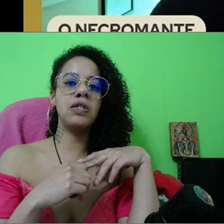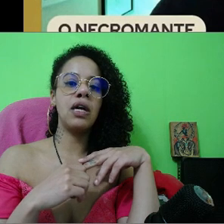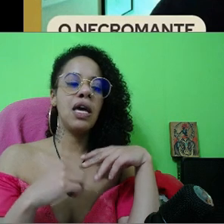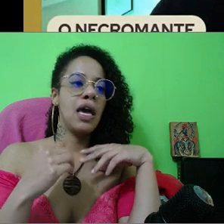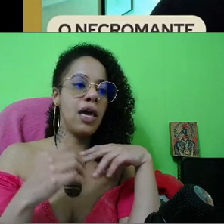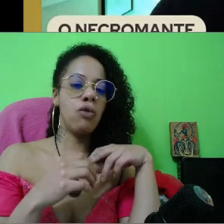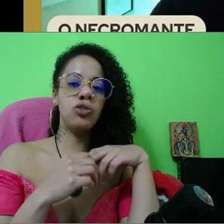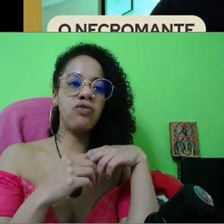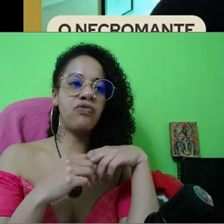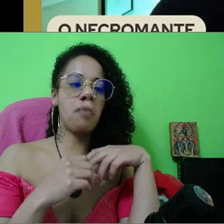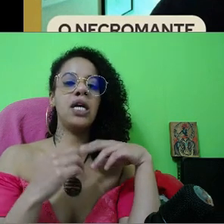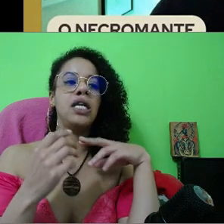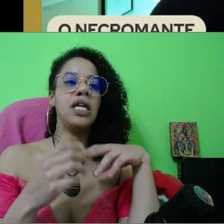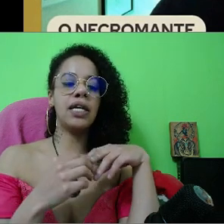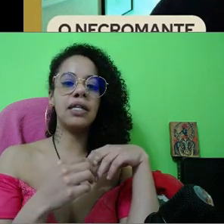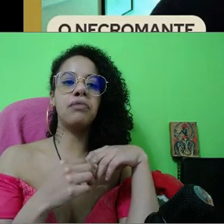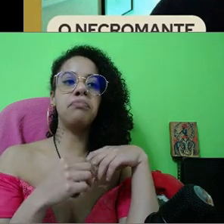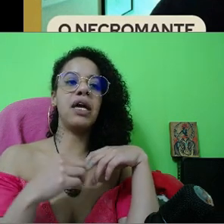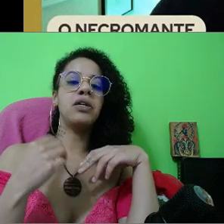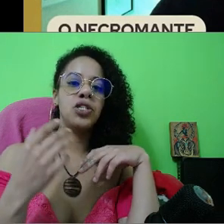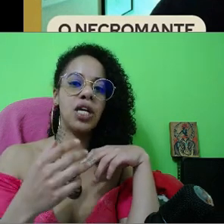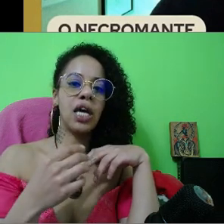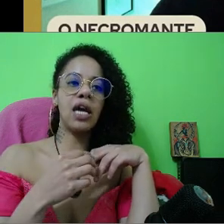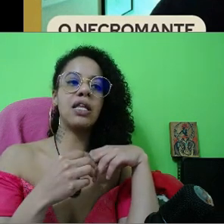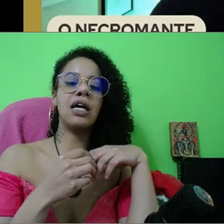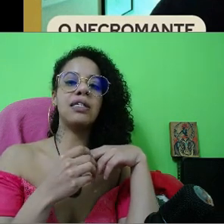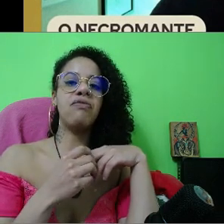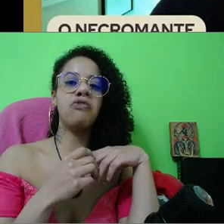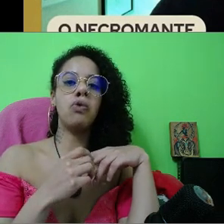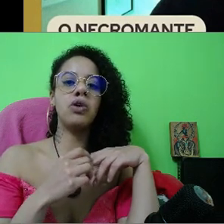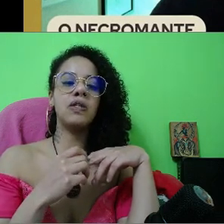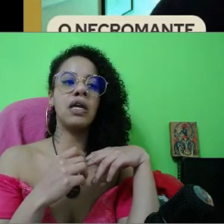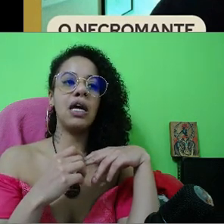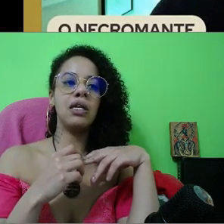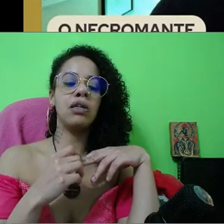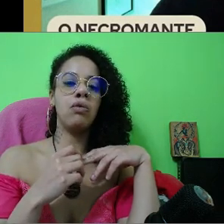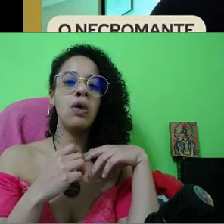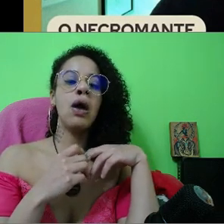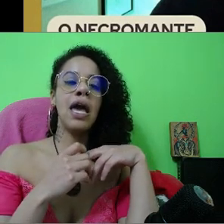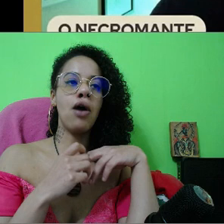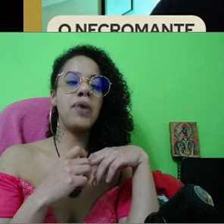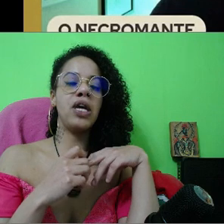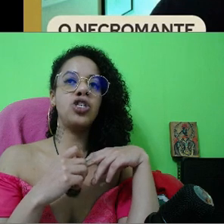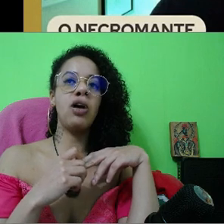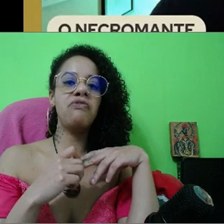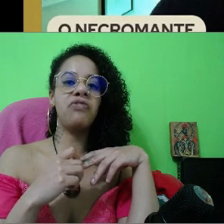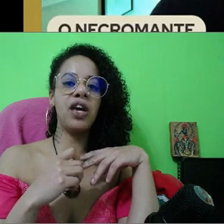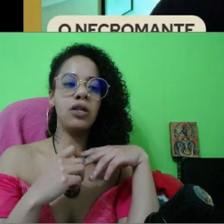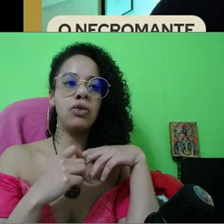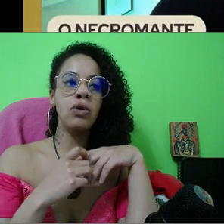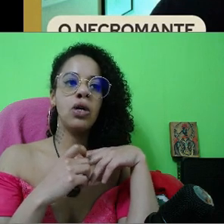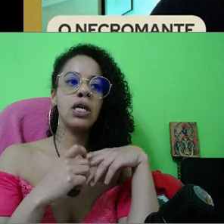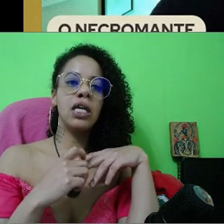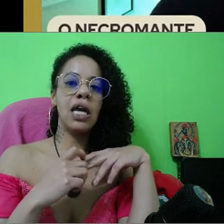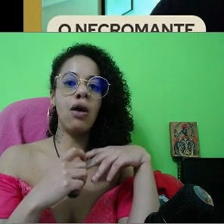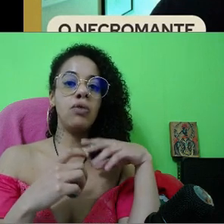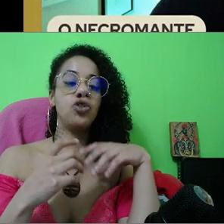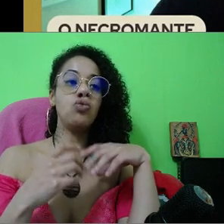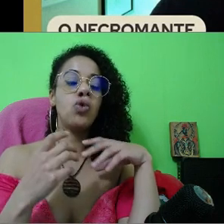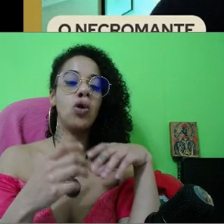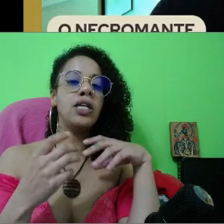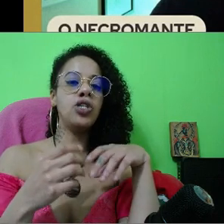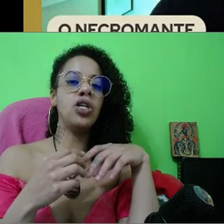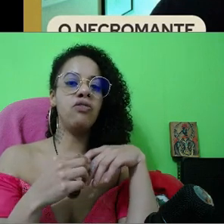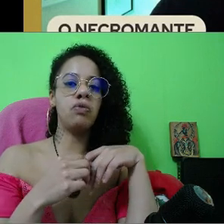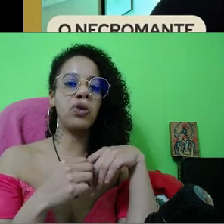deu uma força eu de forma nanica também cheguei a dar essa força né então realmente é um feito que